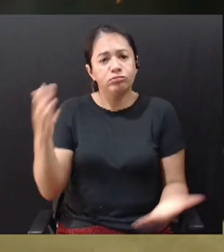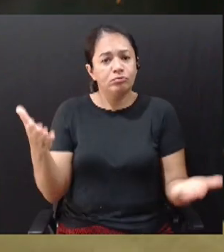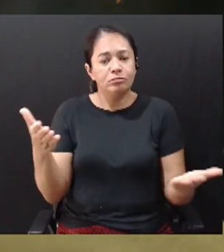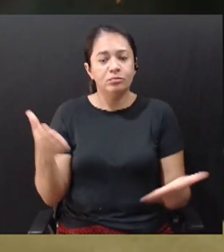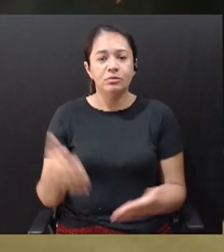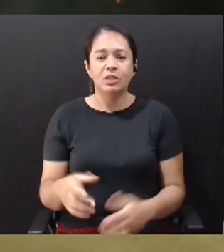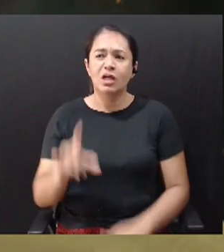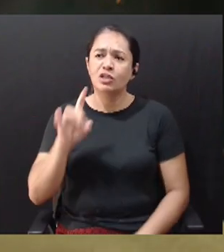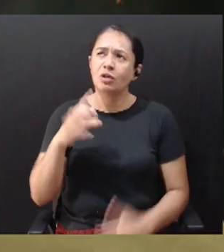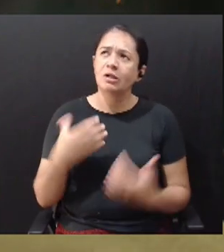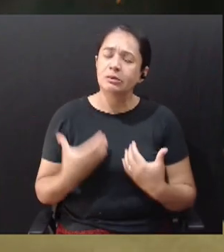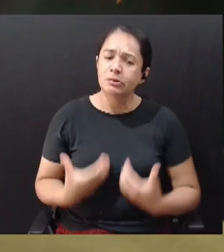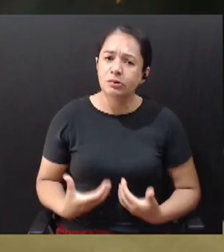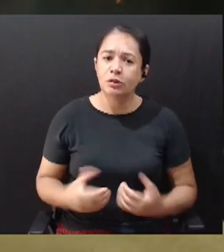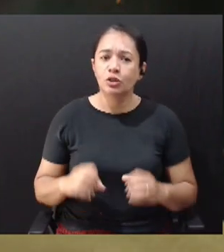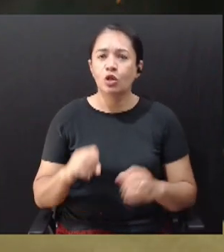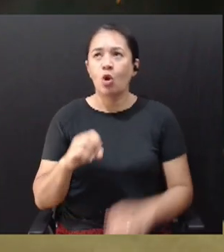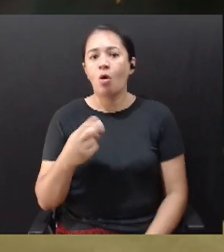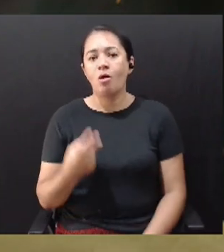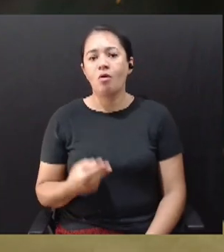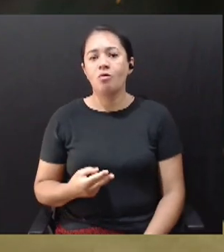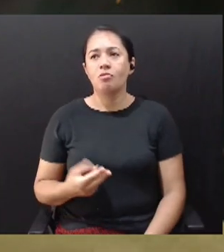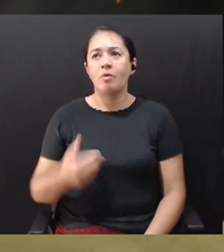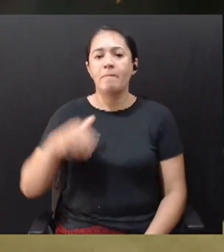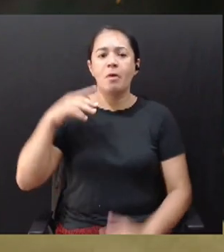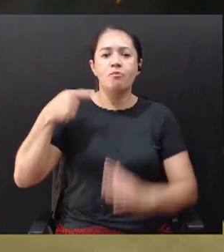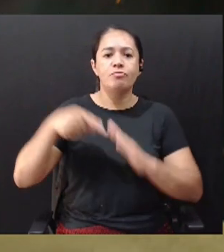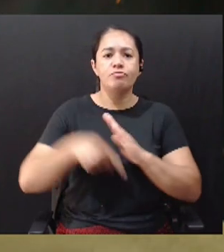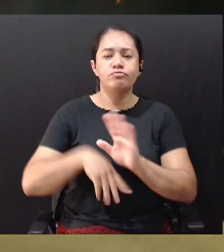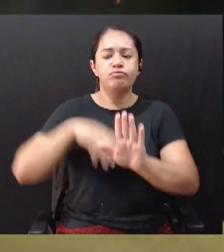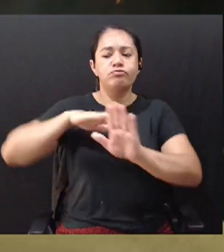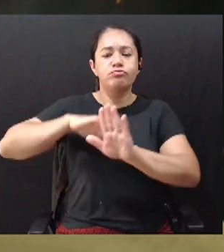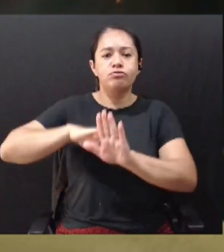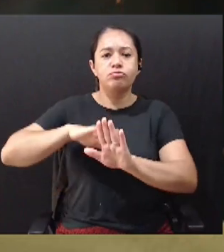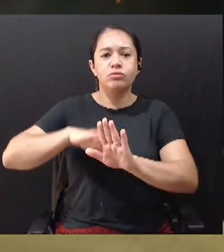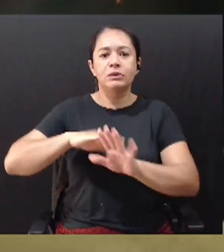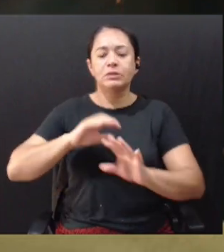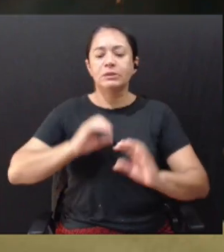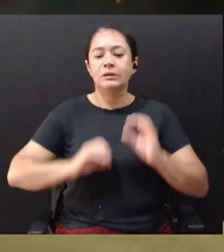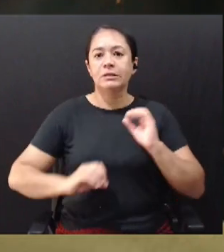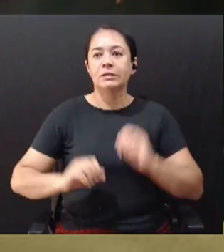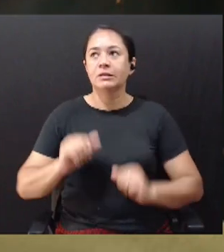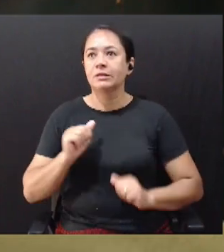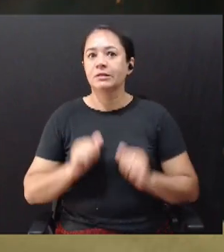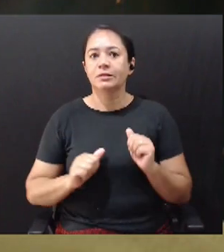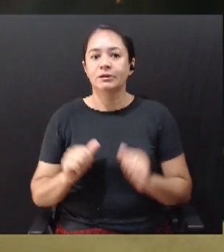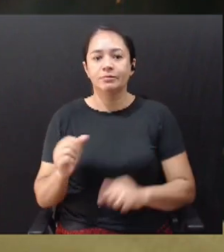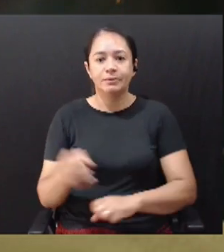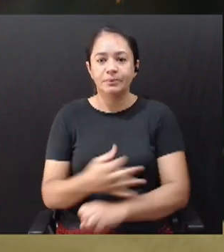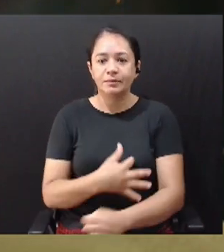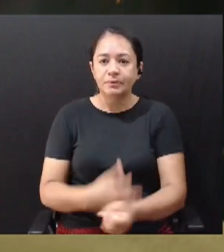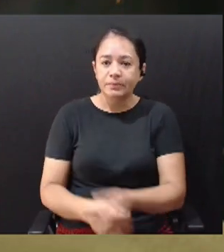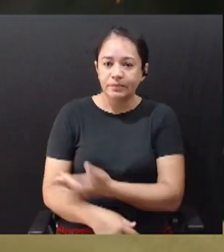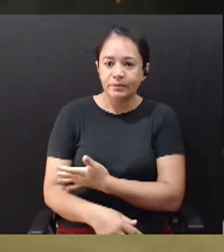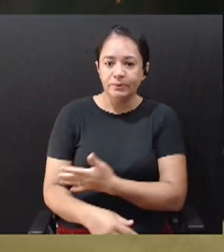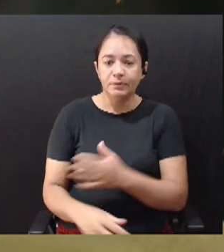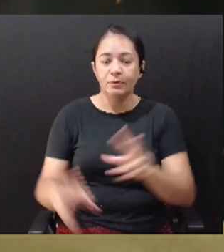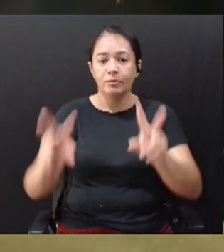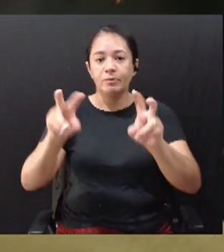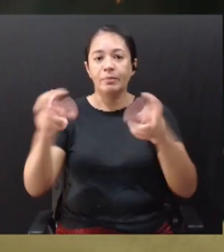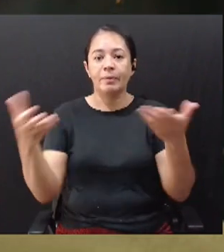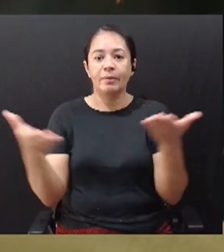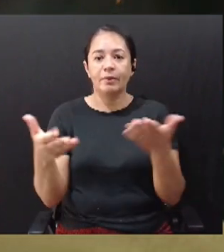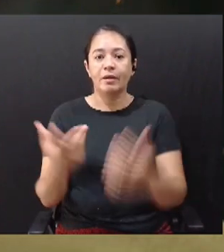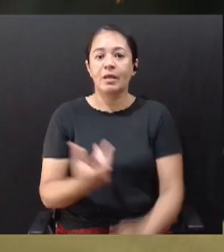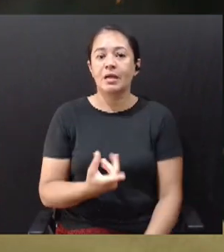tem algo mais profundo por trás dessa oscilação emocional? O tema de hoje é sexta animada